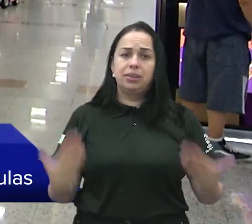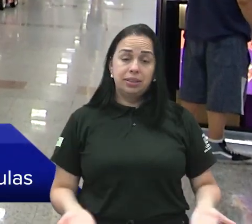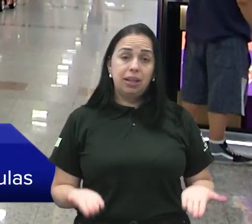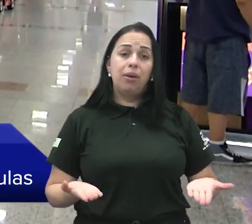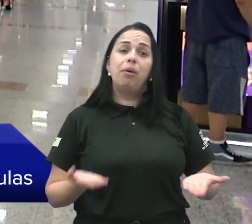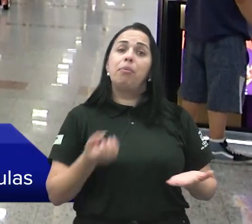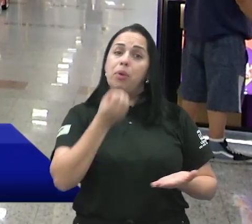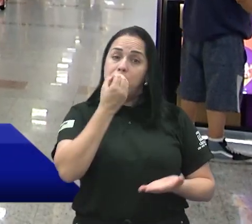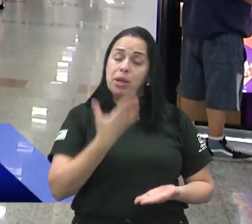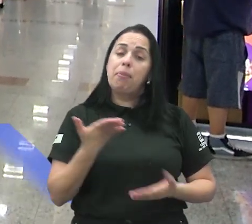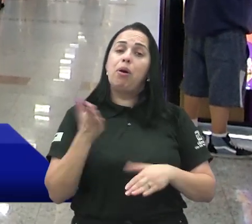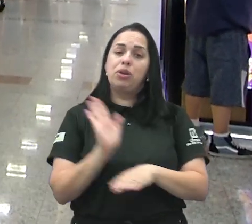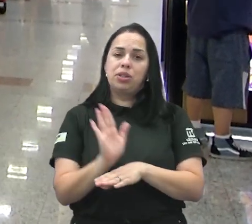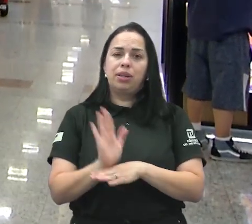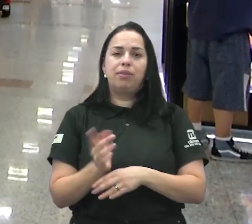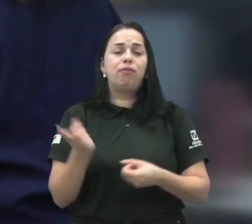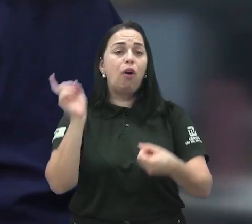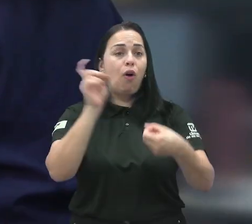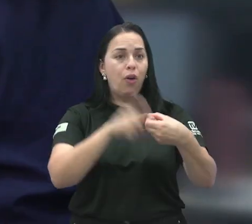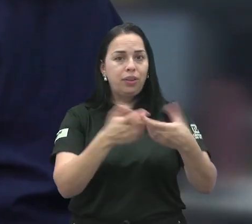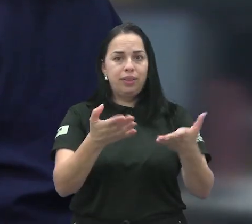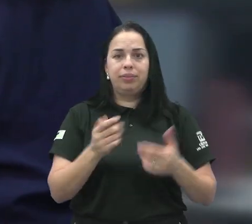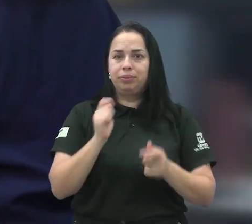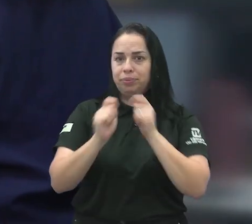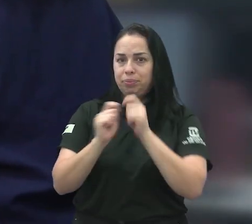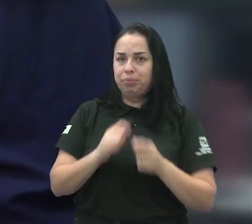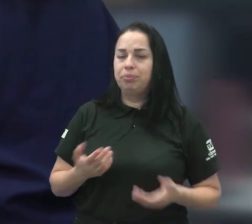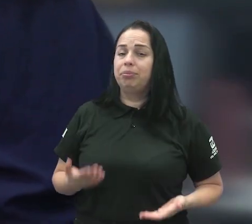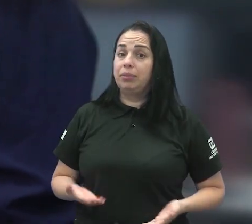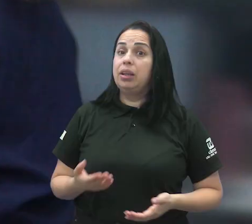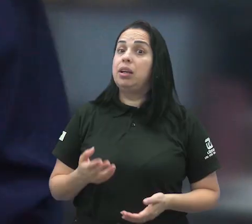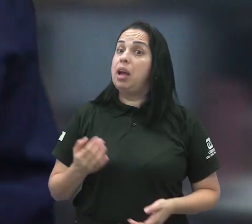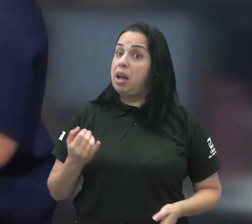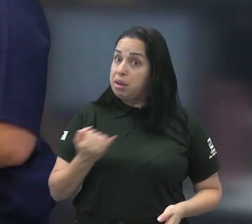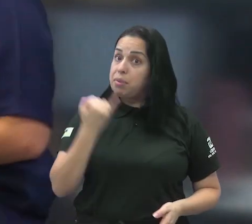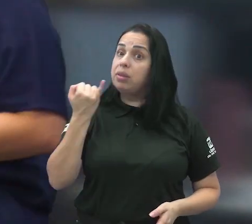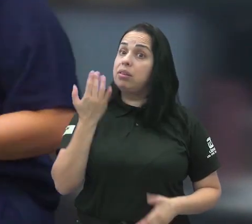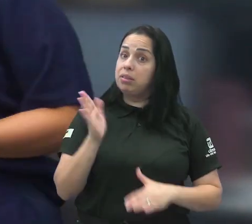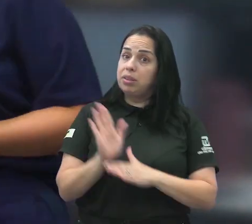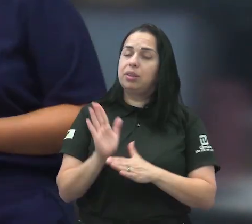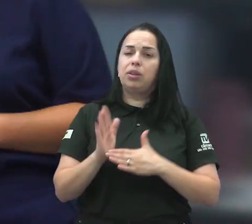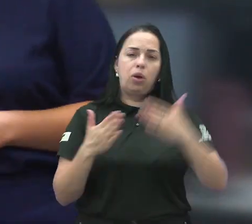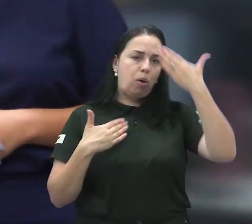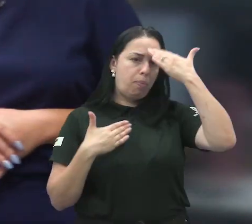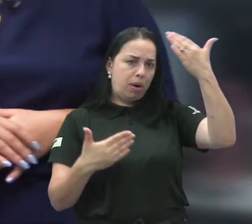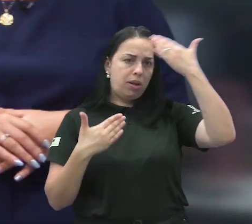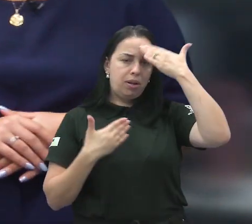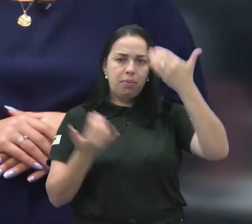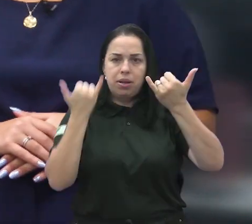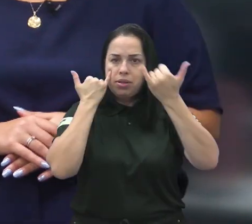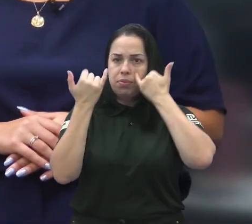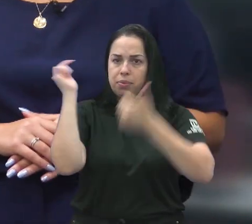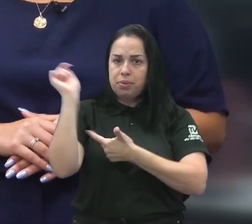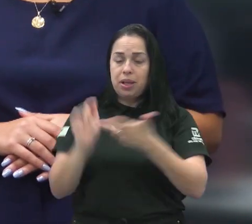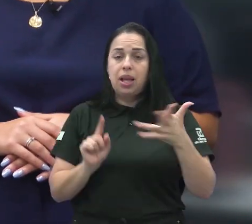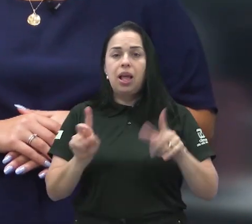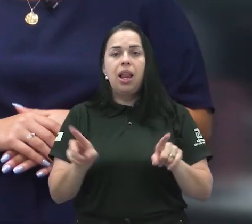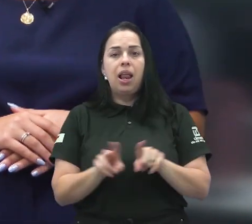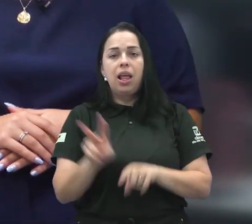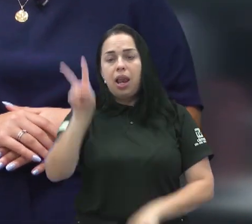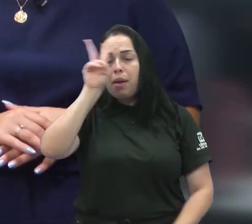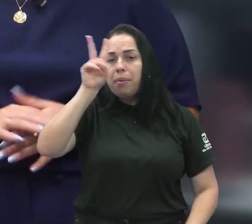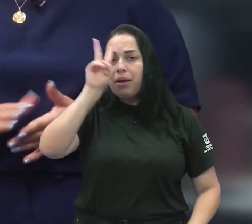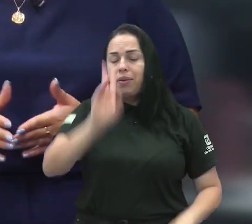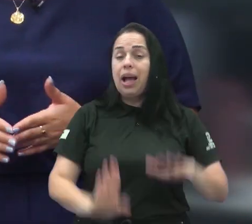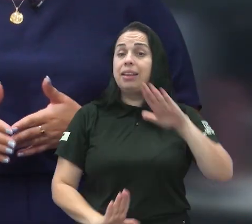com o material escolar. Vale a pena participar, viu, Júlia? Volto com você. Vale a pena mesmo, Gabi. Obrigada pelas